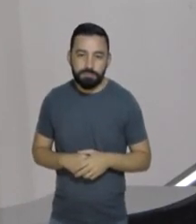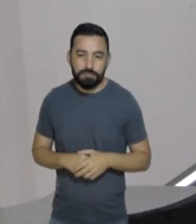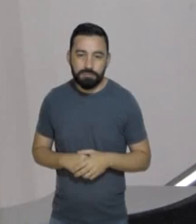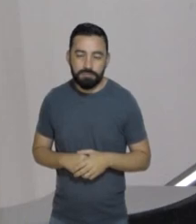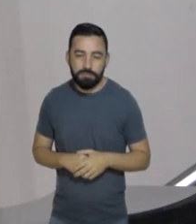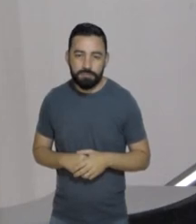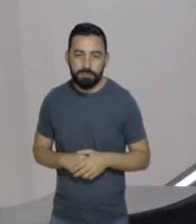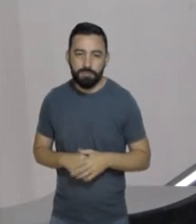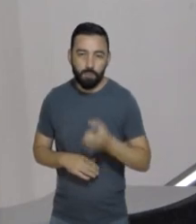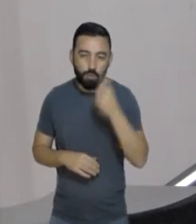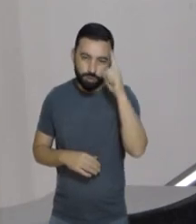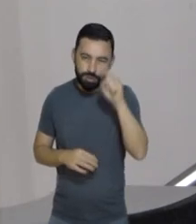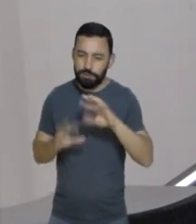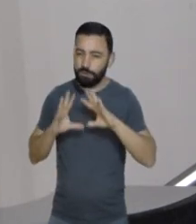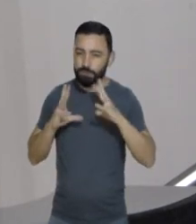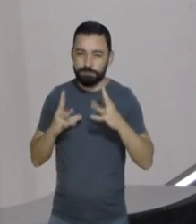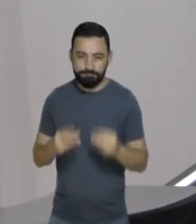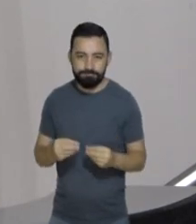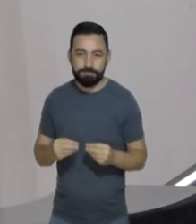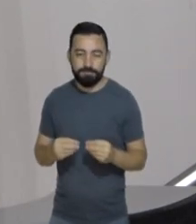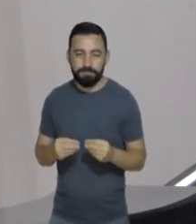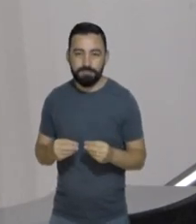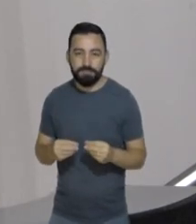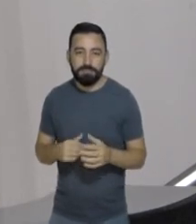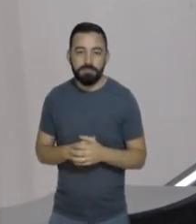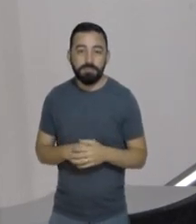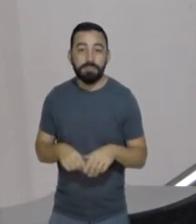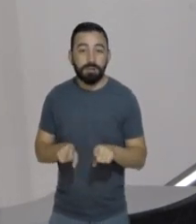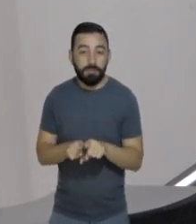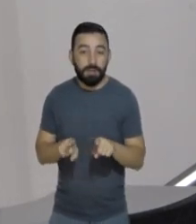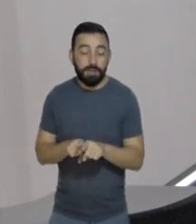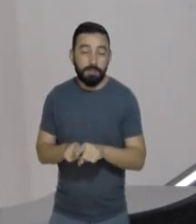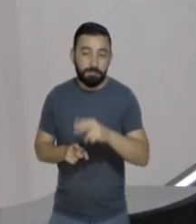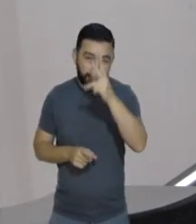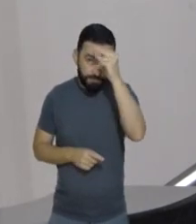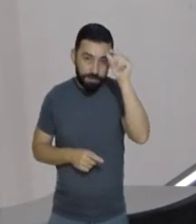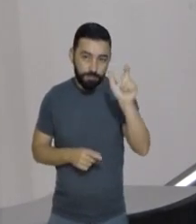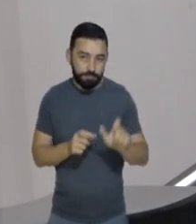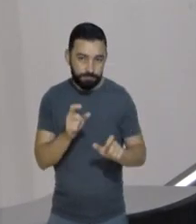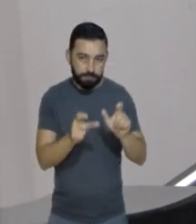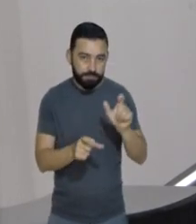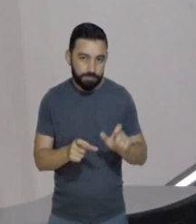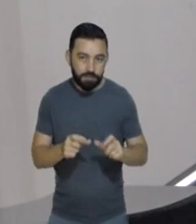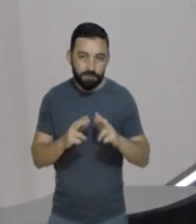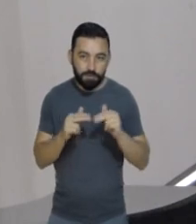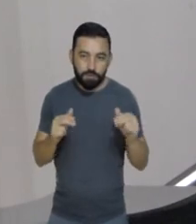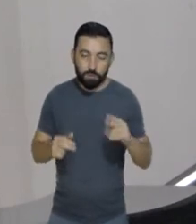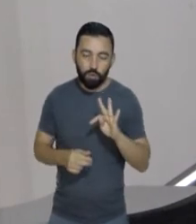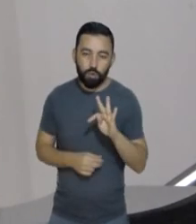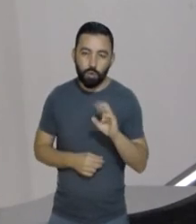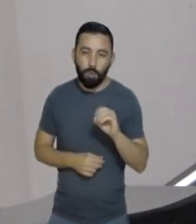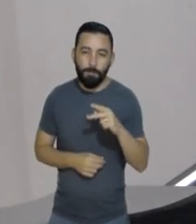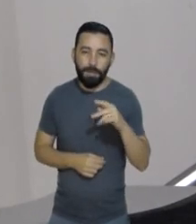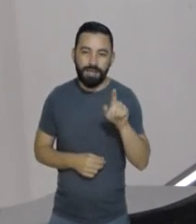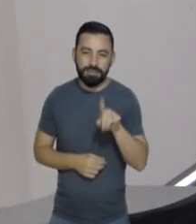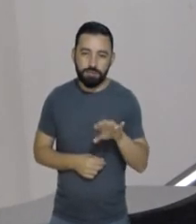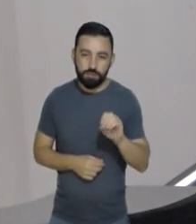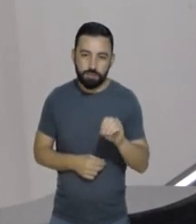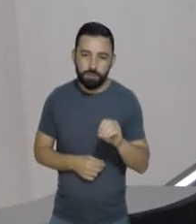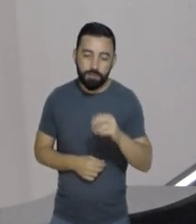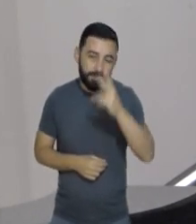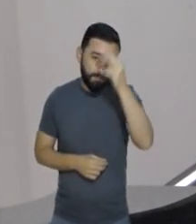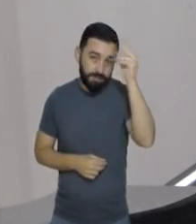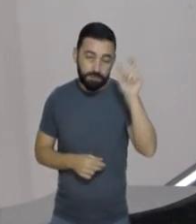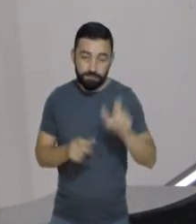Bom dia a todos. Bom dia aqui também ao prefeito de Florianópolis, Topazio Neto. Bom dia ao prefeito de